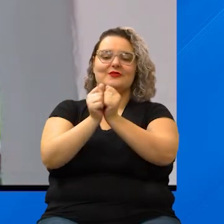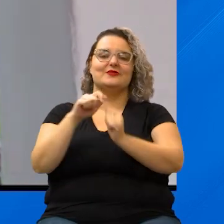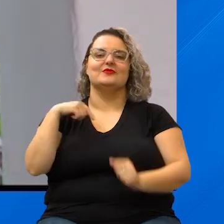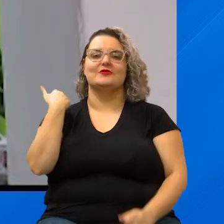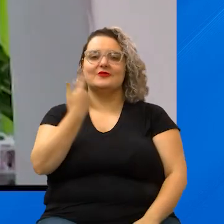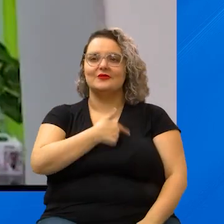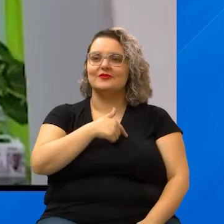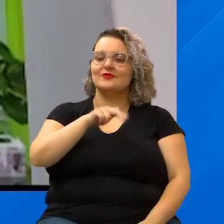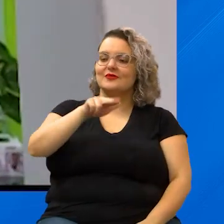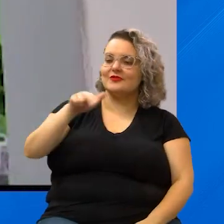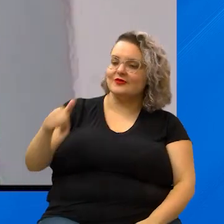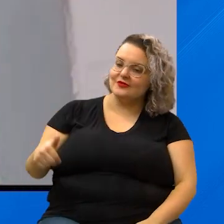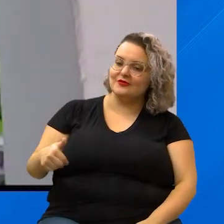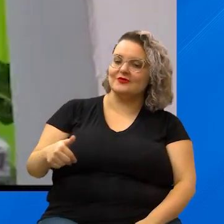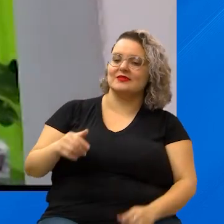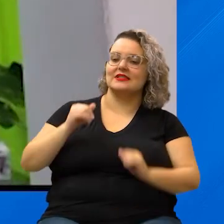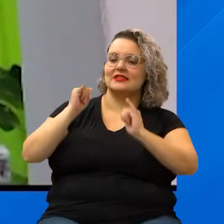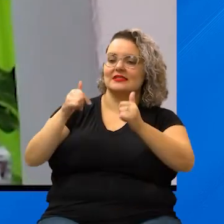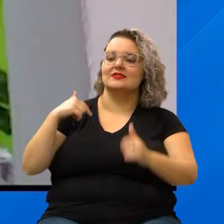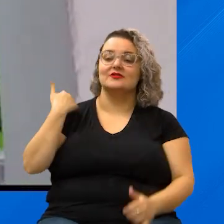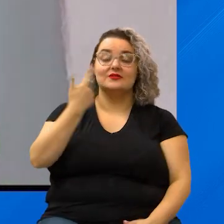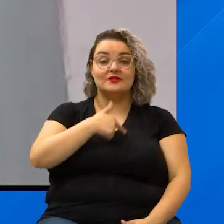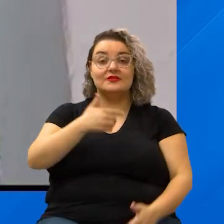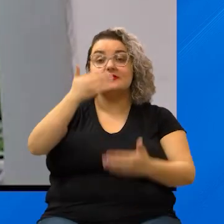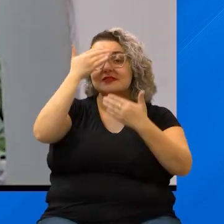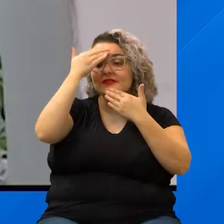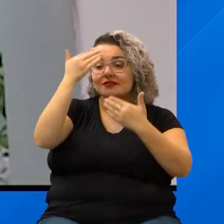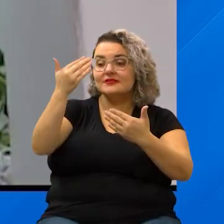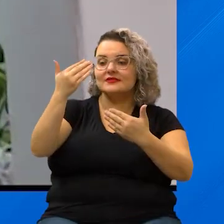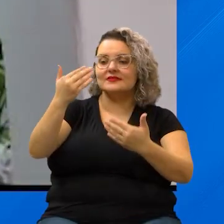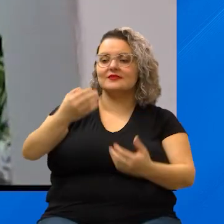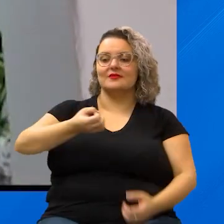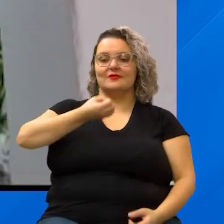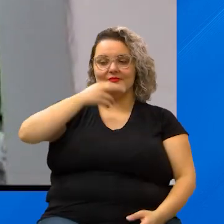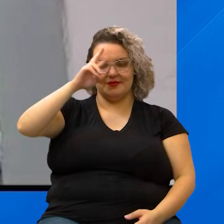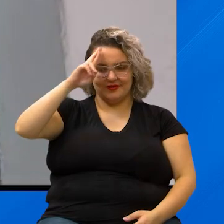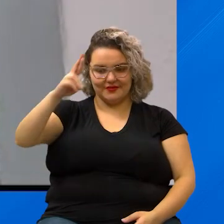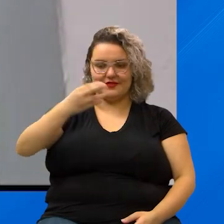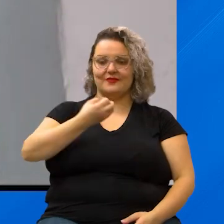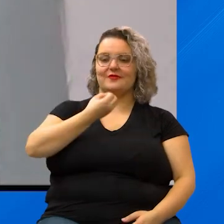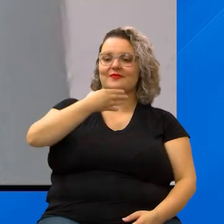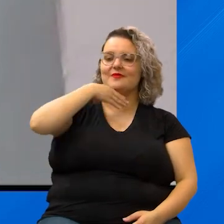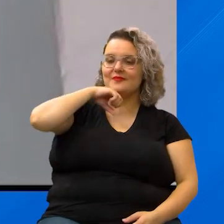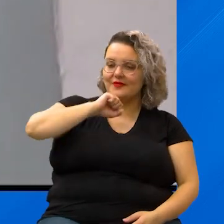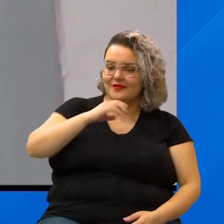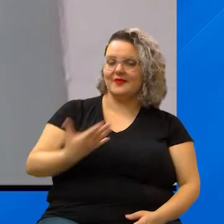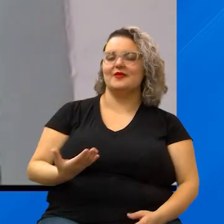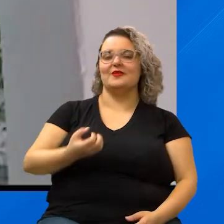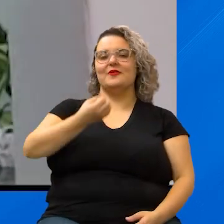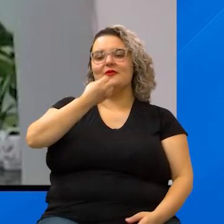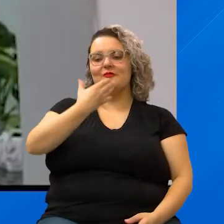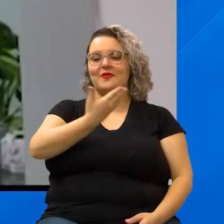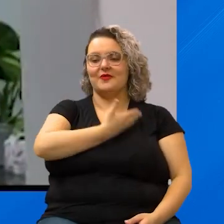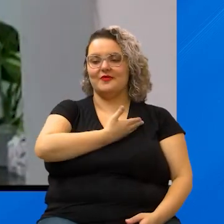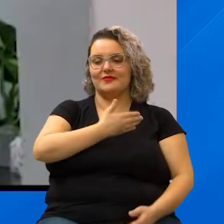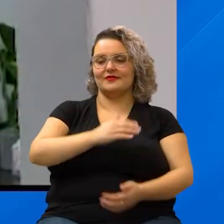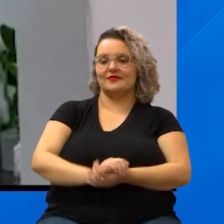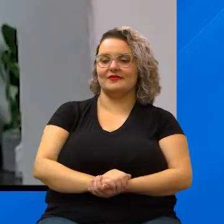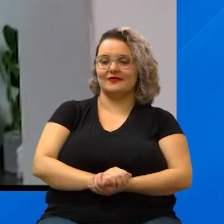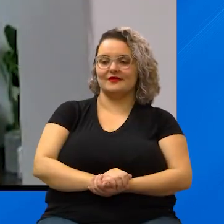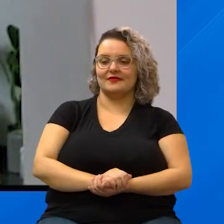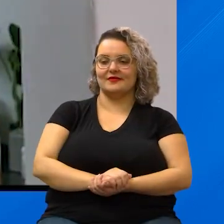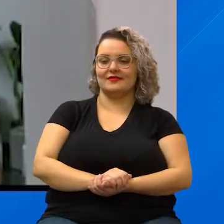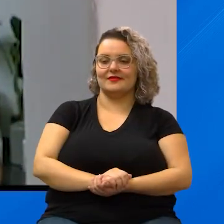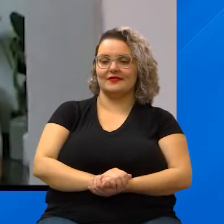por estar sempre conosco, não ter largado nossa mão por nada. E agradecer por ser um bom chefe, um bom pai e principalmente um bom